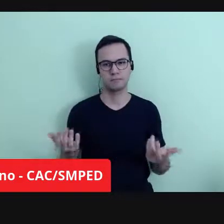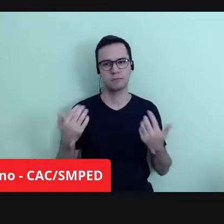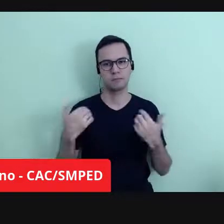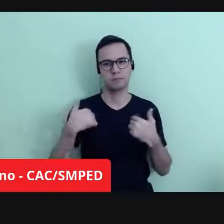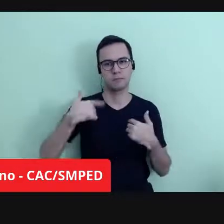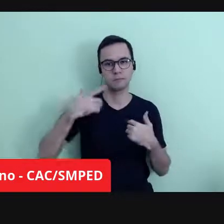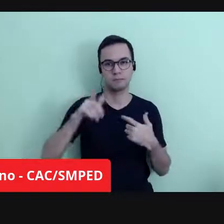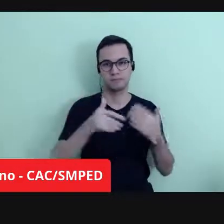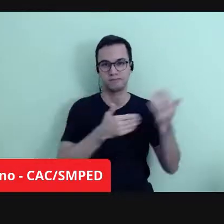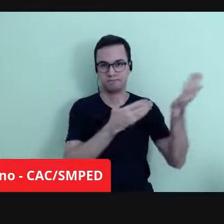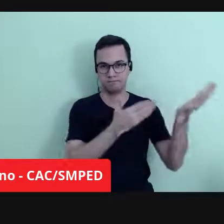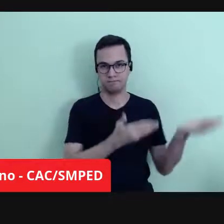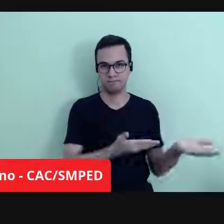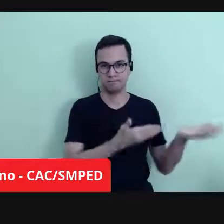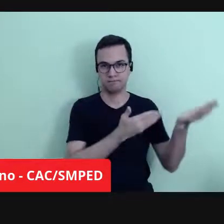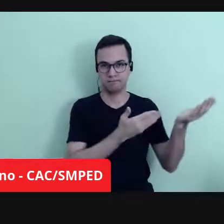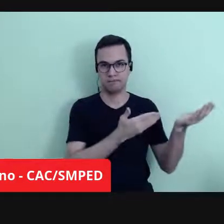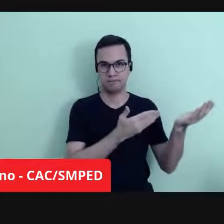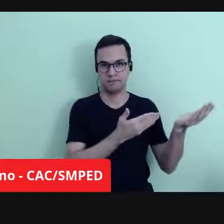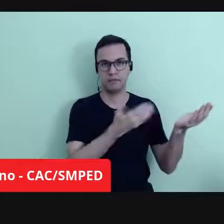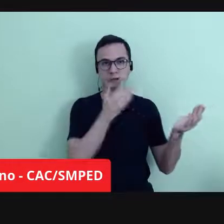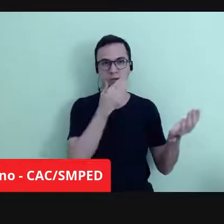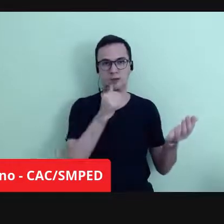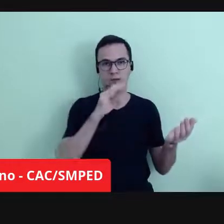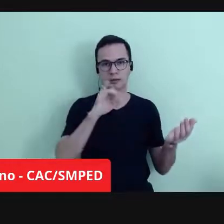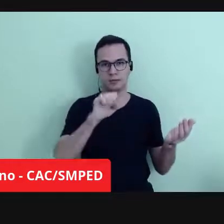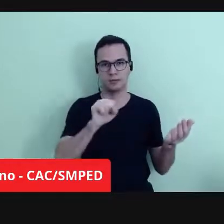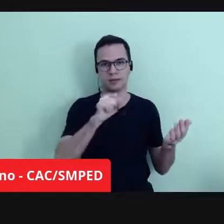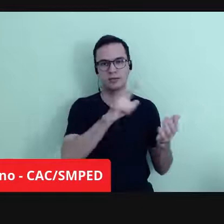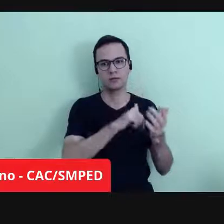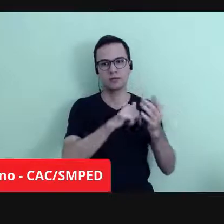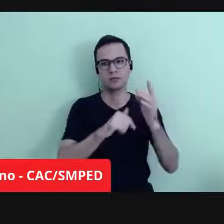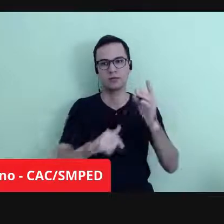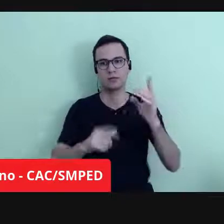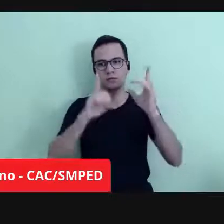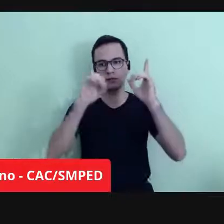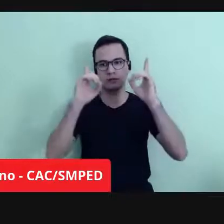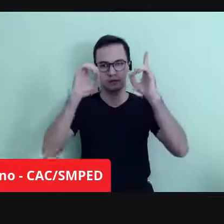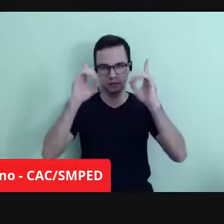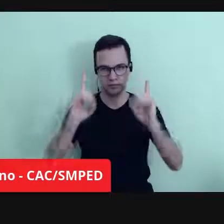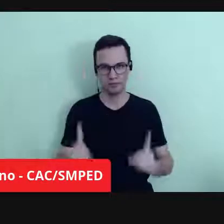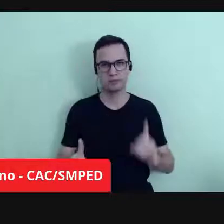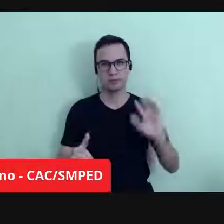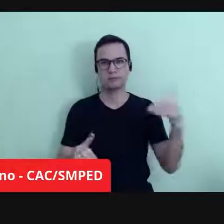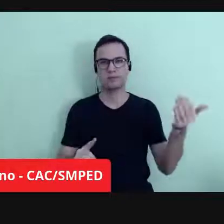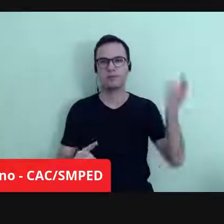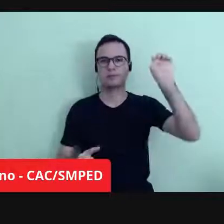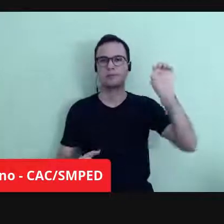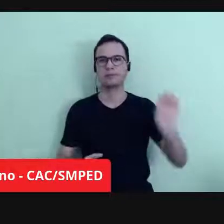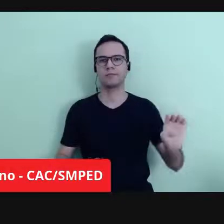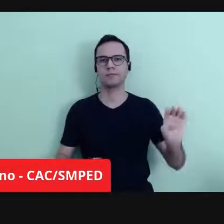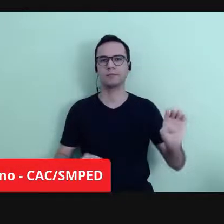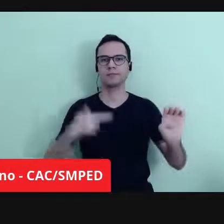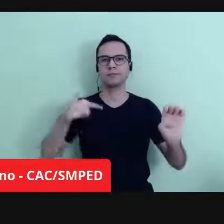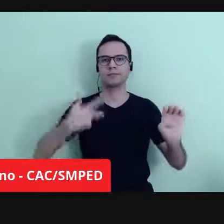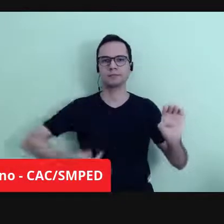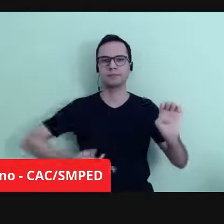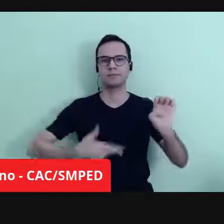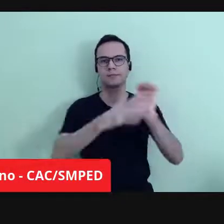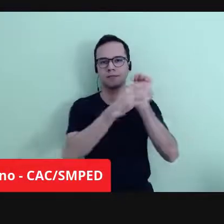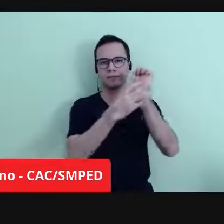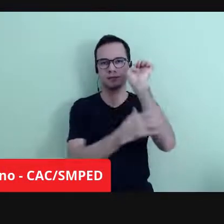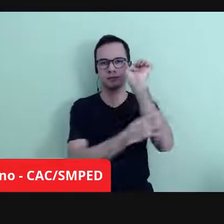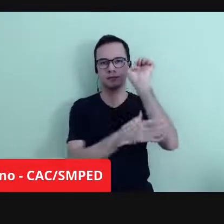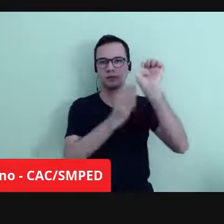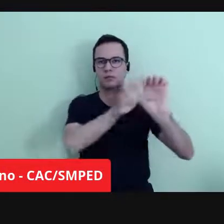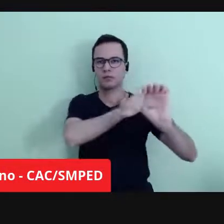figura, esse homem cis e com deficiência. Eu tenho deficiência do lado esquerdo do corpo, na mão, braço, antebraço,